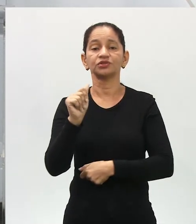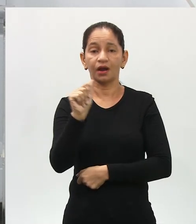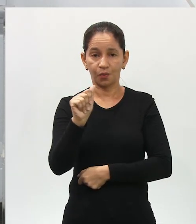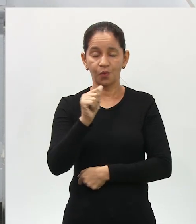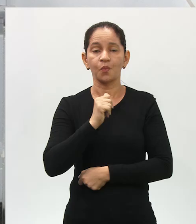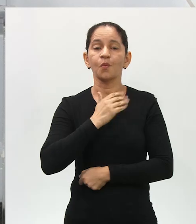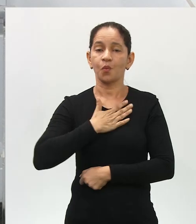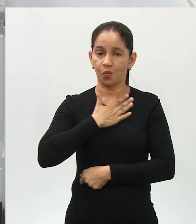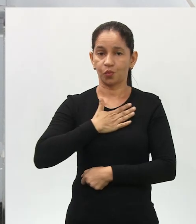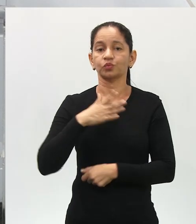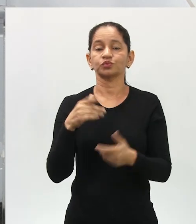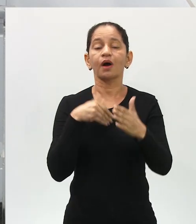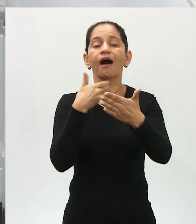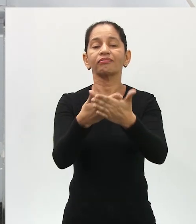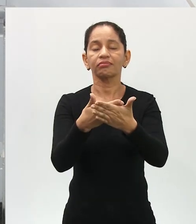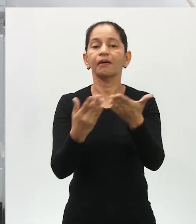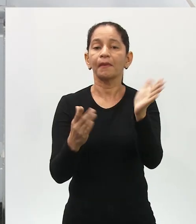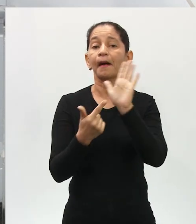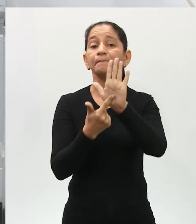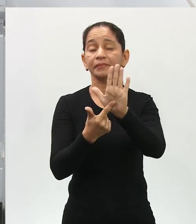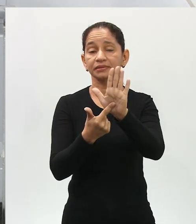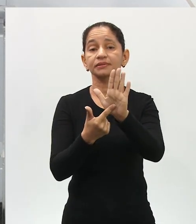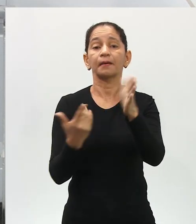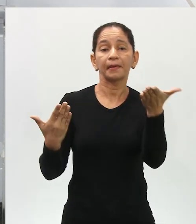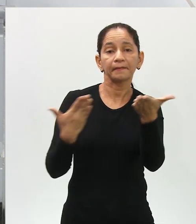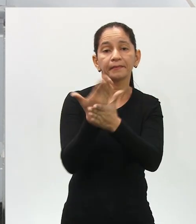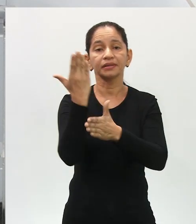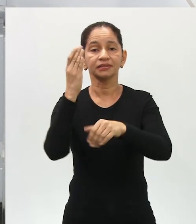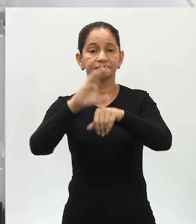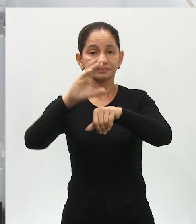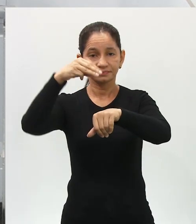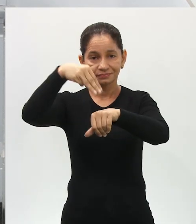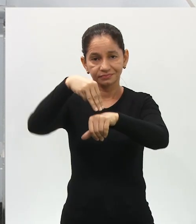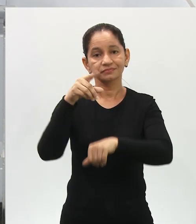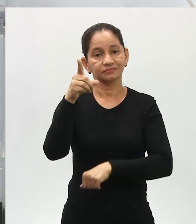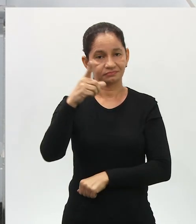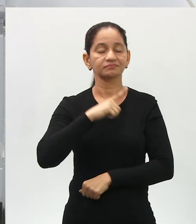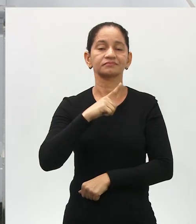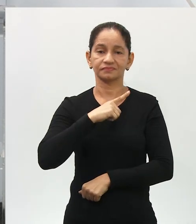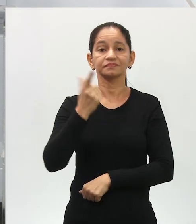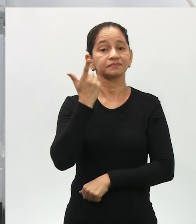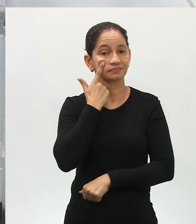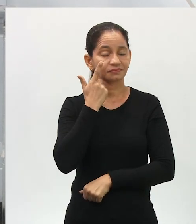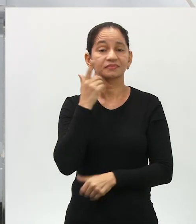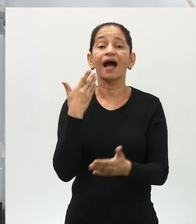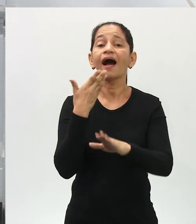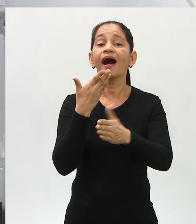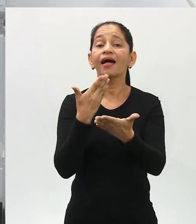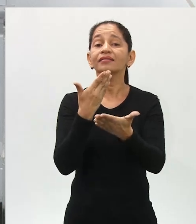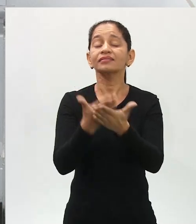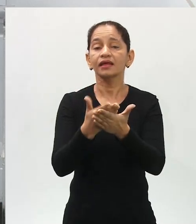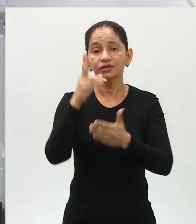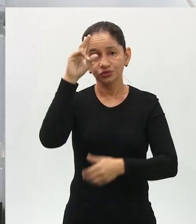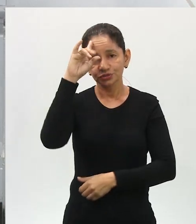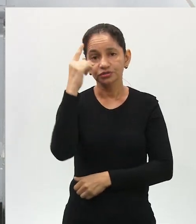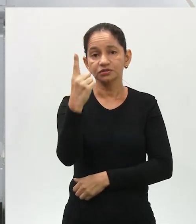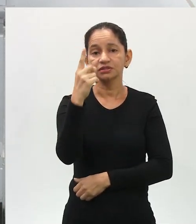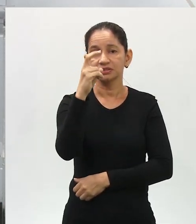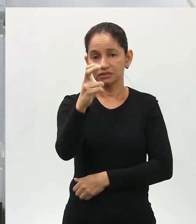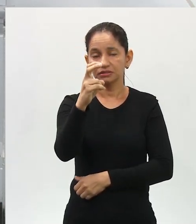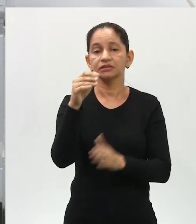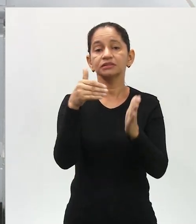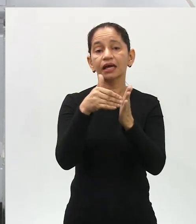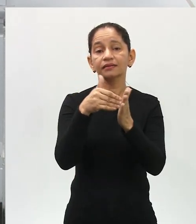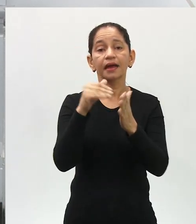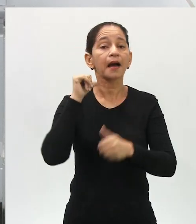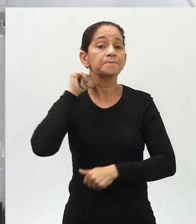o PPA, a lei de orçamento anual. A LDO ele já tinha que ter entregue até o dia 15